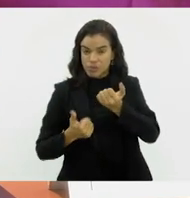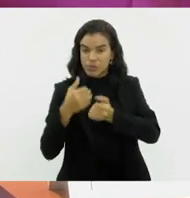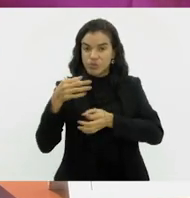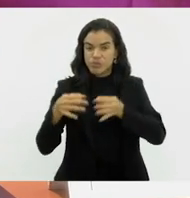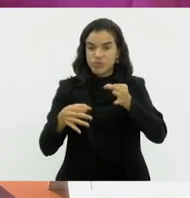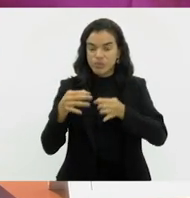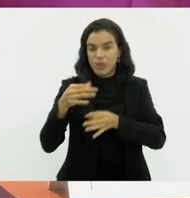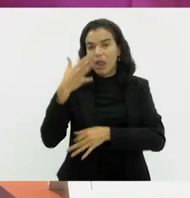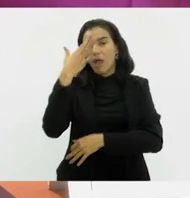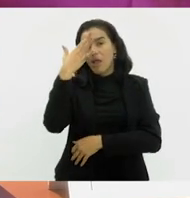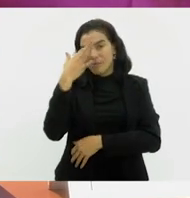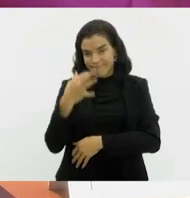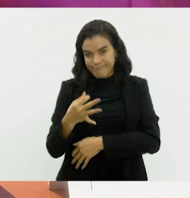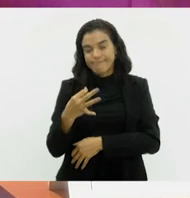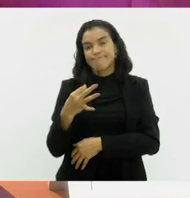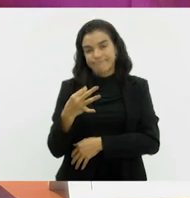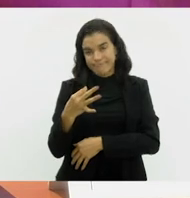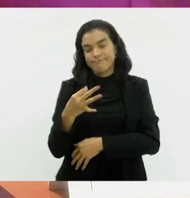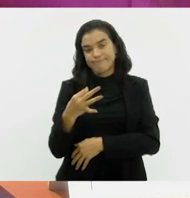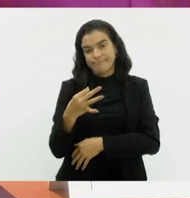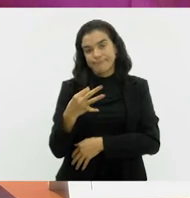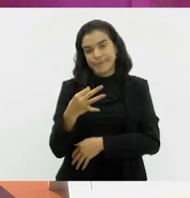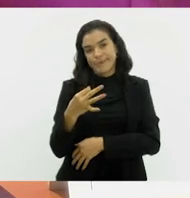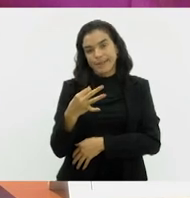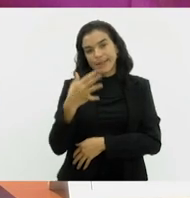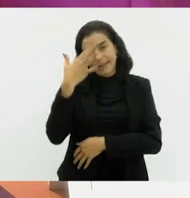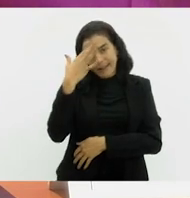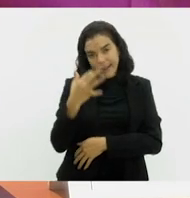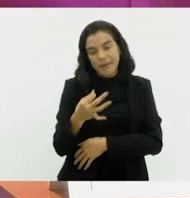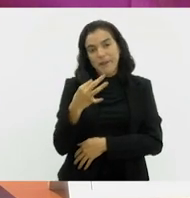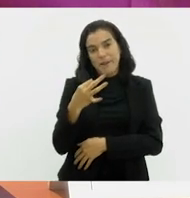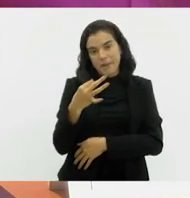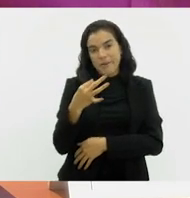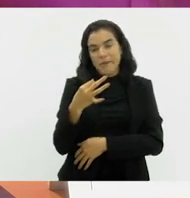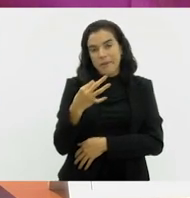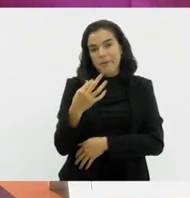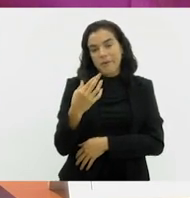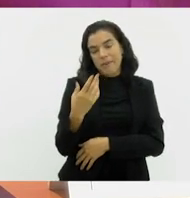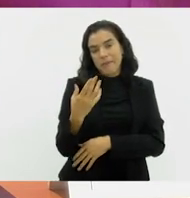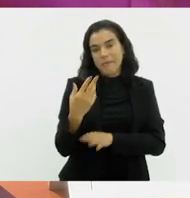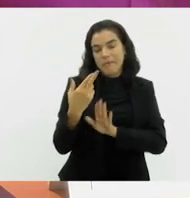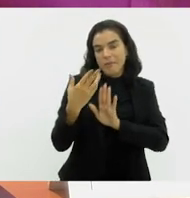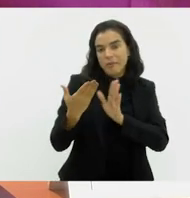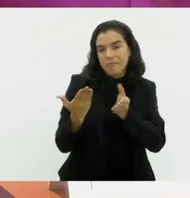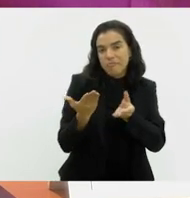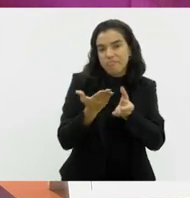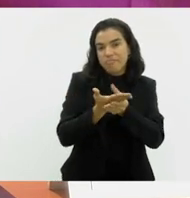compreendeu o pleito, né, o requerimento que foi feito